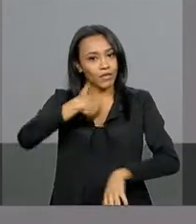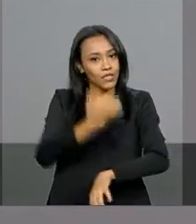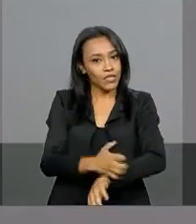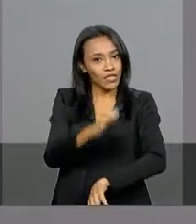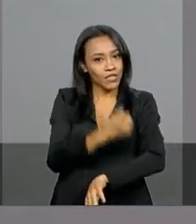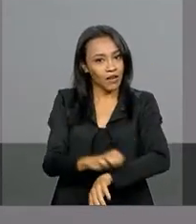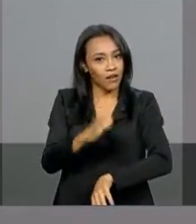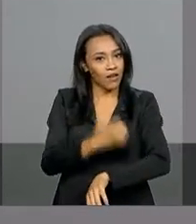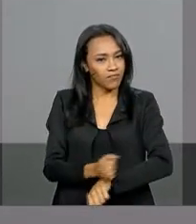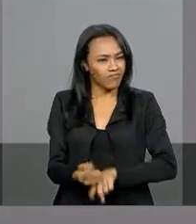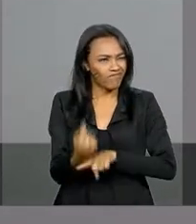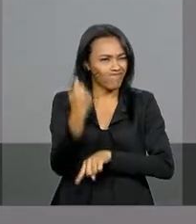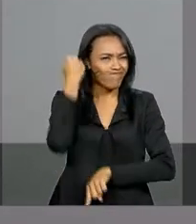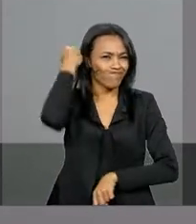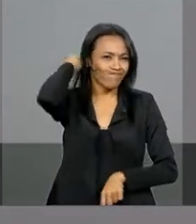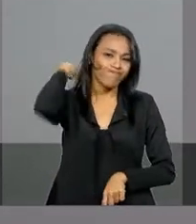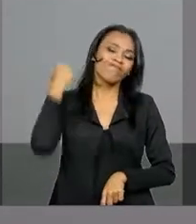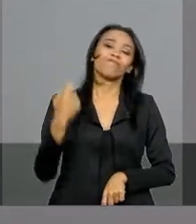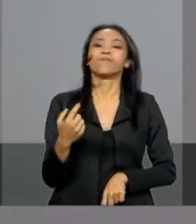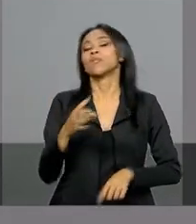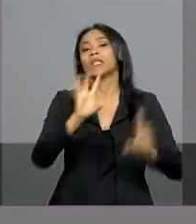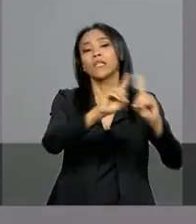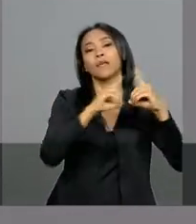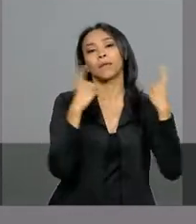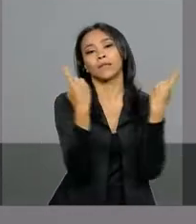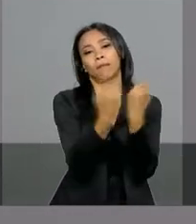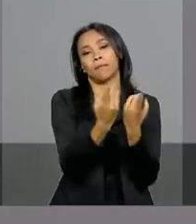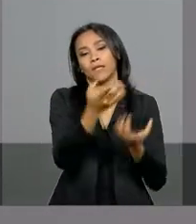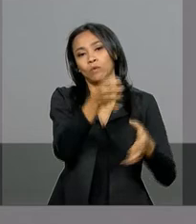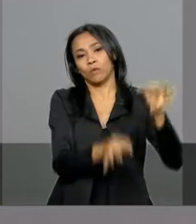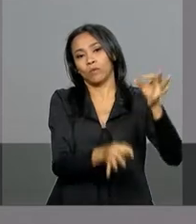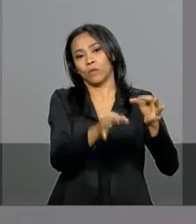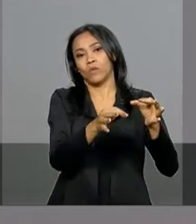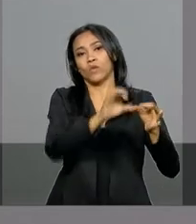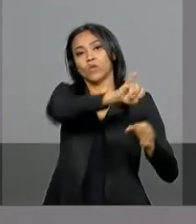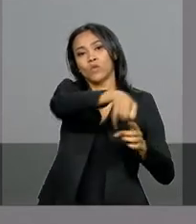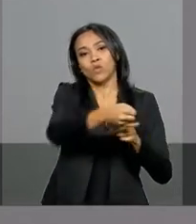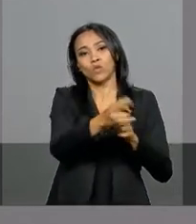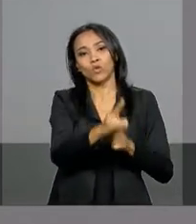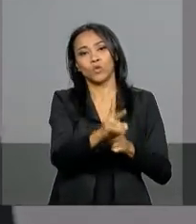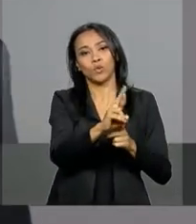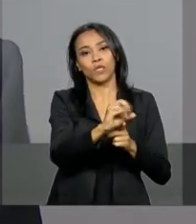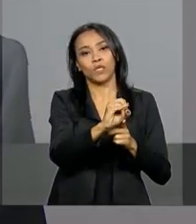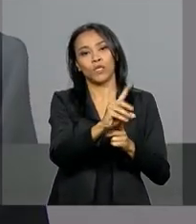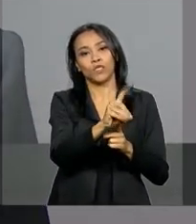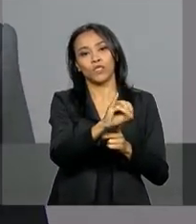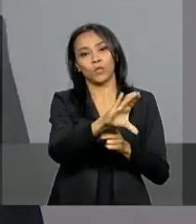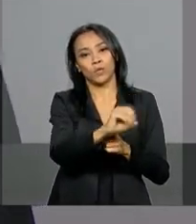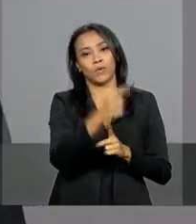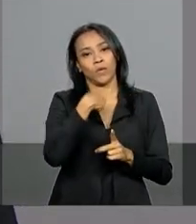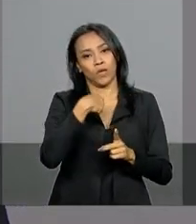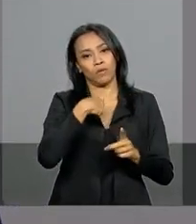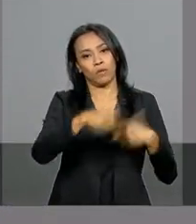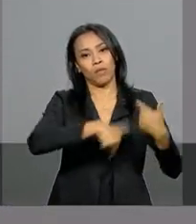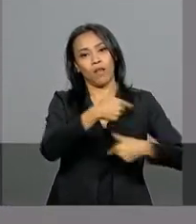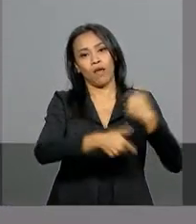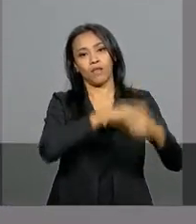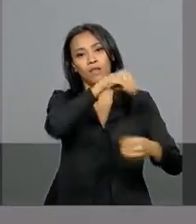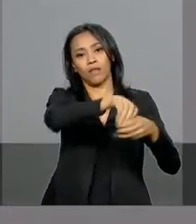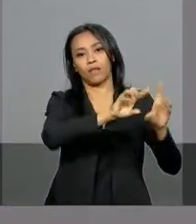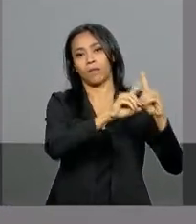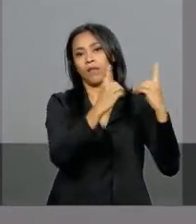joão do departamento jurídico de 11 de agosto eu me lembro de uma mulher